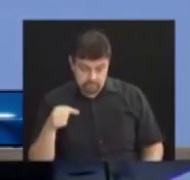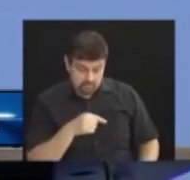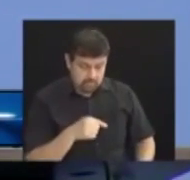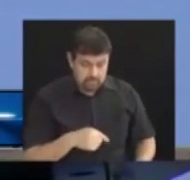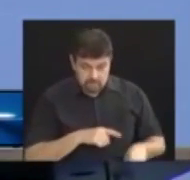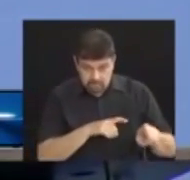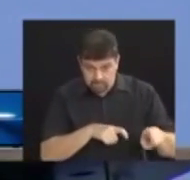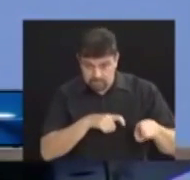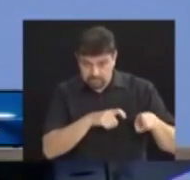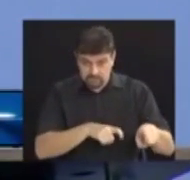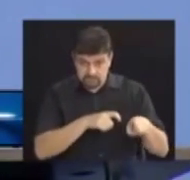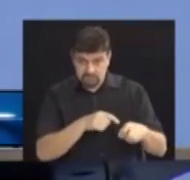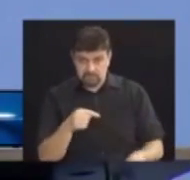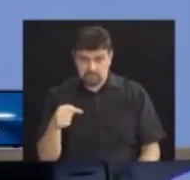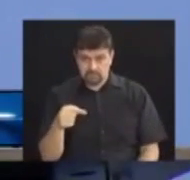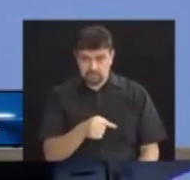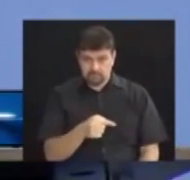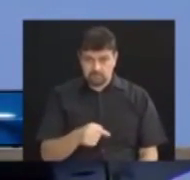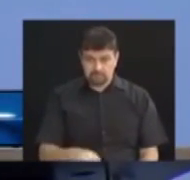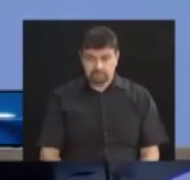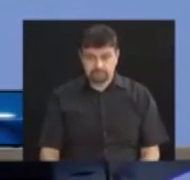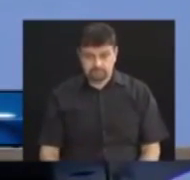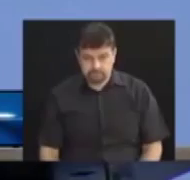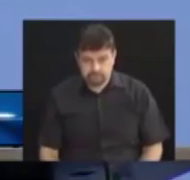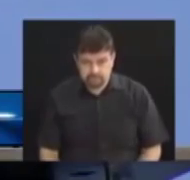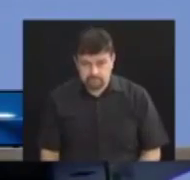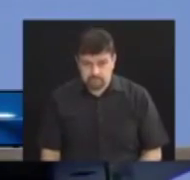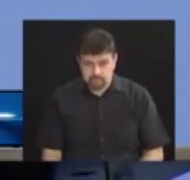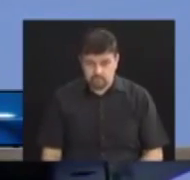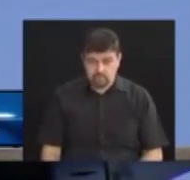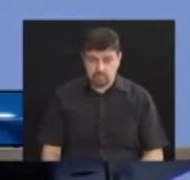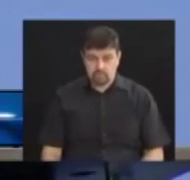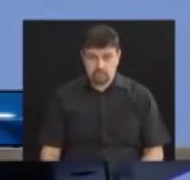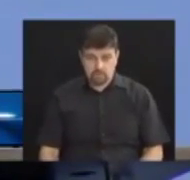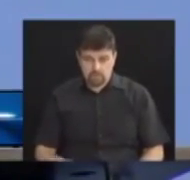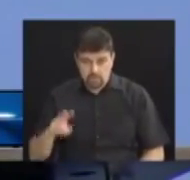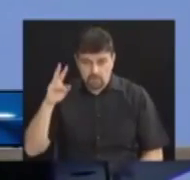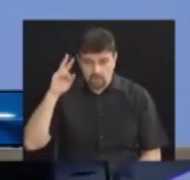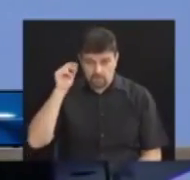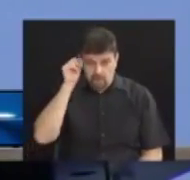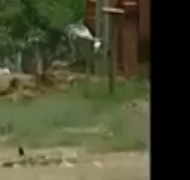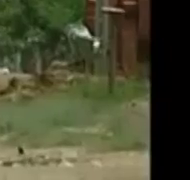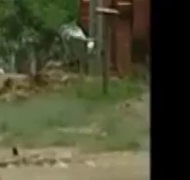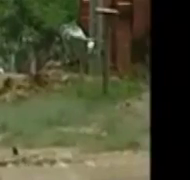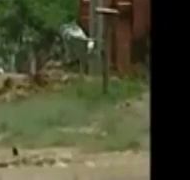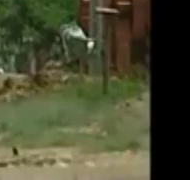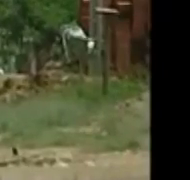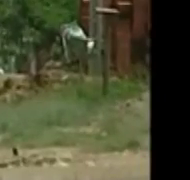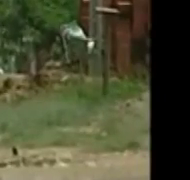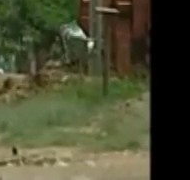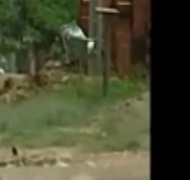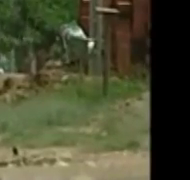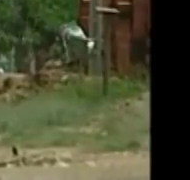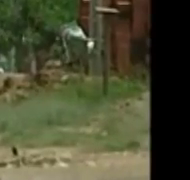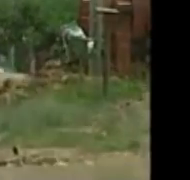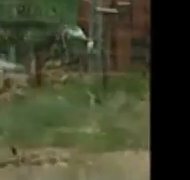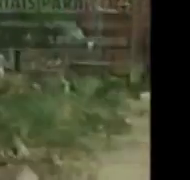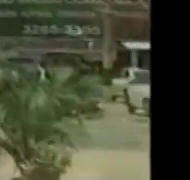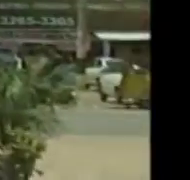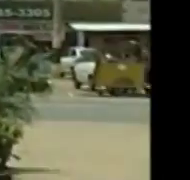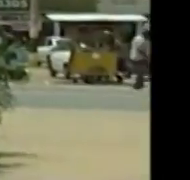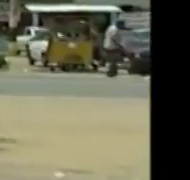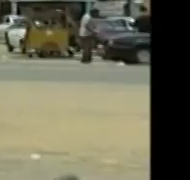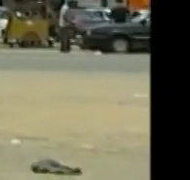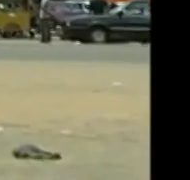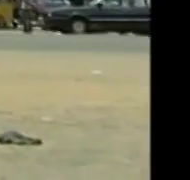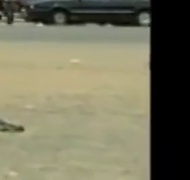área que é um patrimônio natural da cidade de Campinas, um patrimônio cultural da cidade de Campinas. Outra proposta no projeto de lei